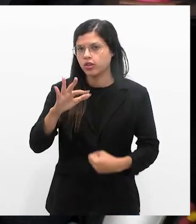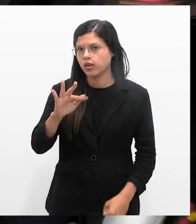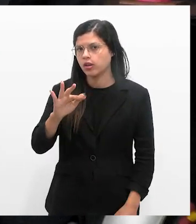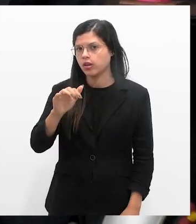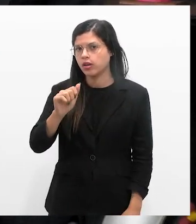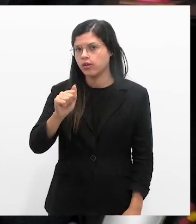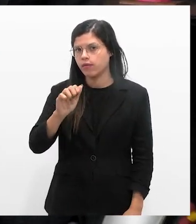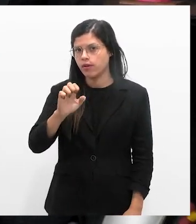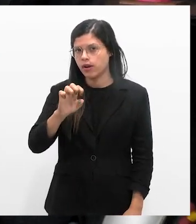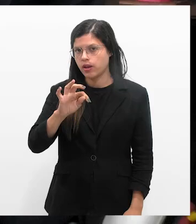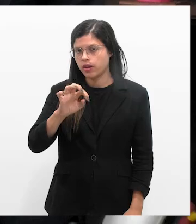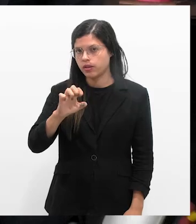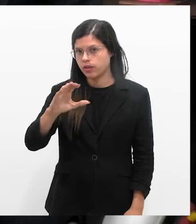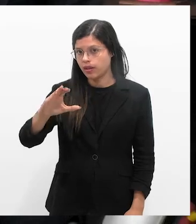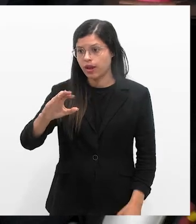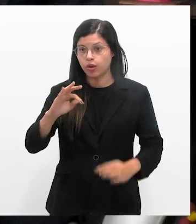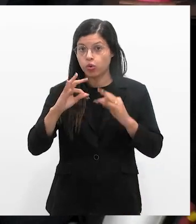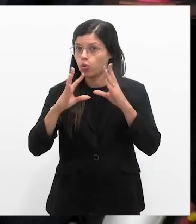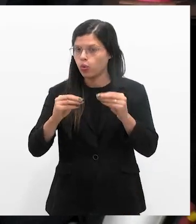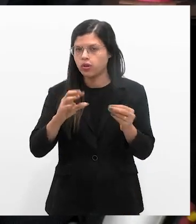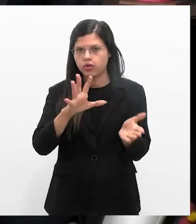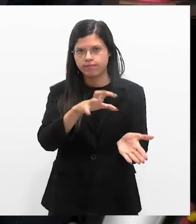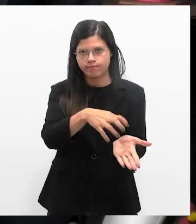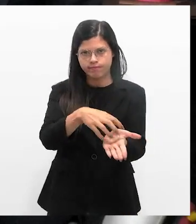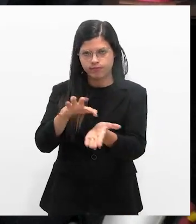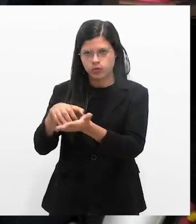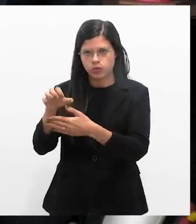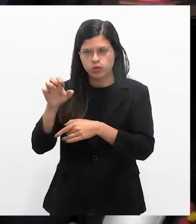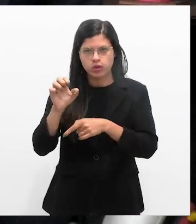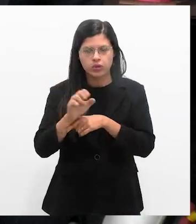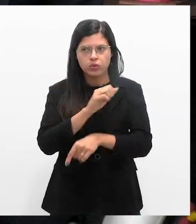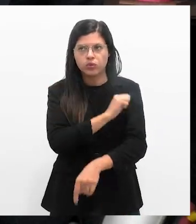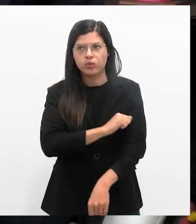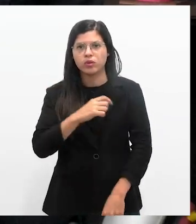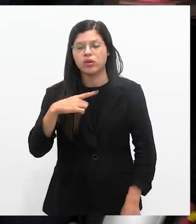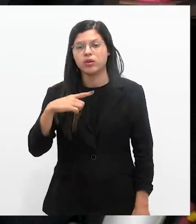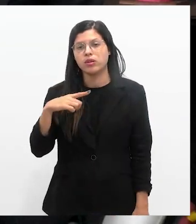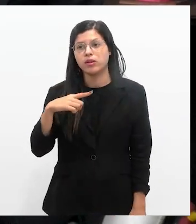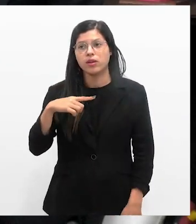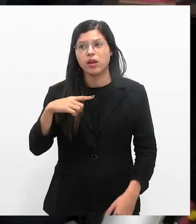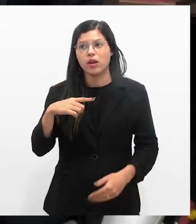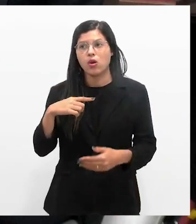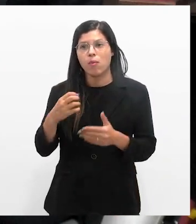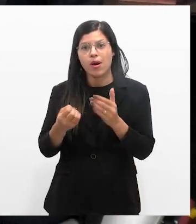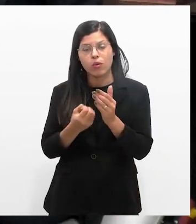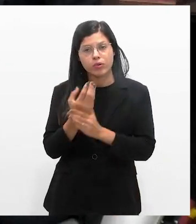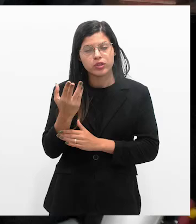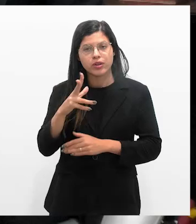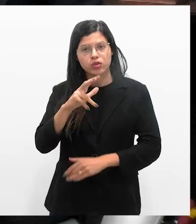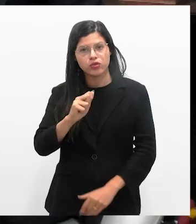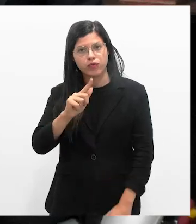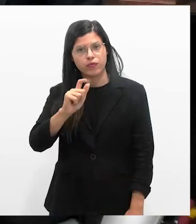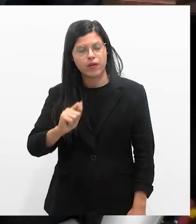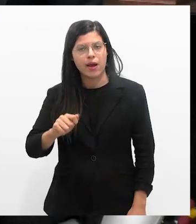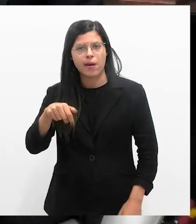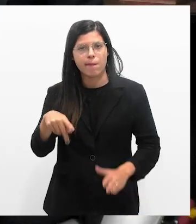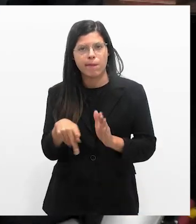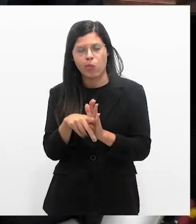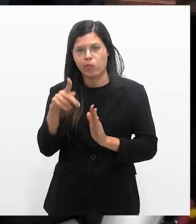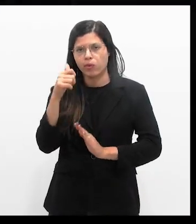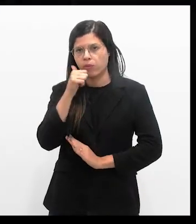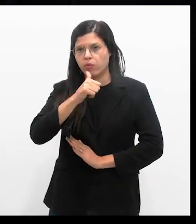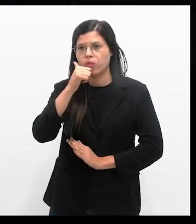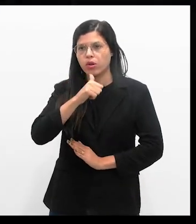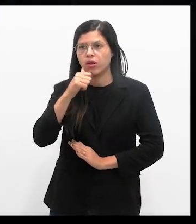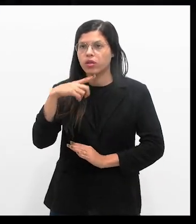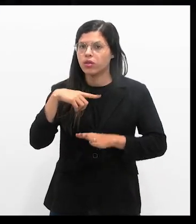as FAETECs, todas as unidades da FAETEC do Estado do Rio de Janeiro, tenham um número de vagas reservadas a essas mulheres, para